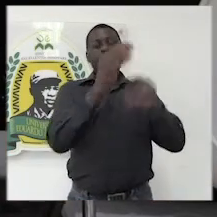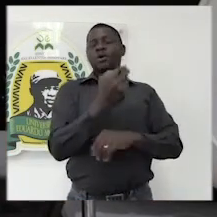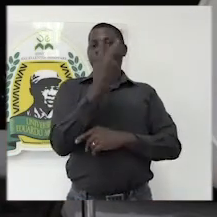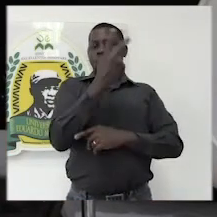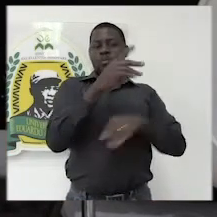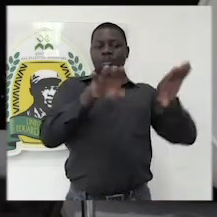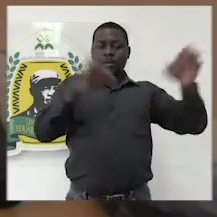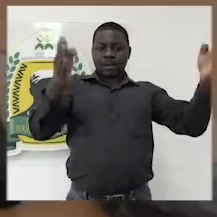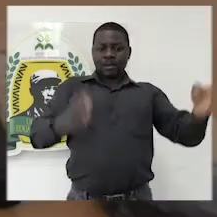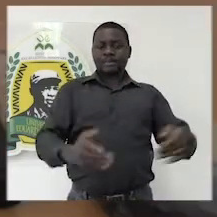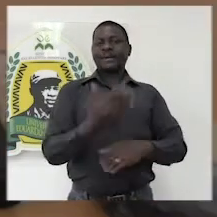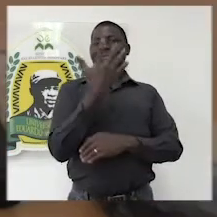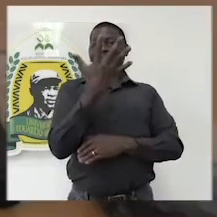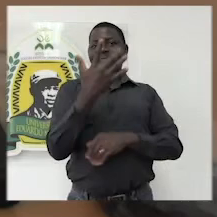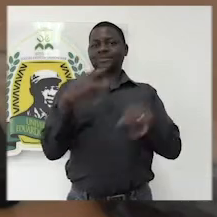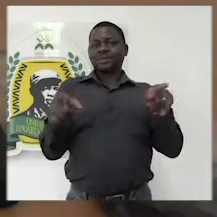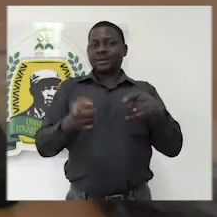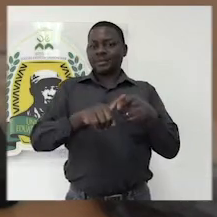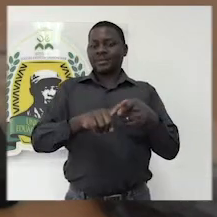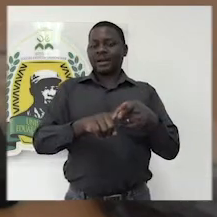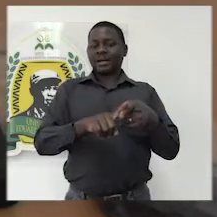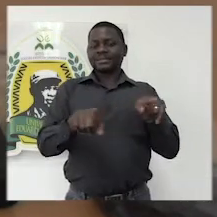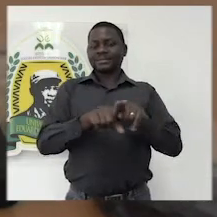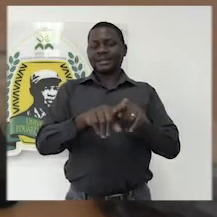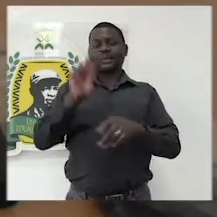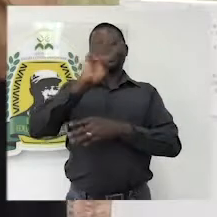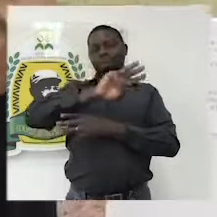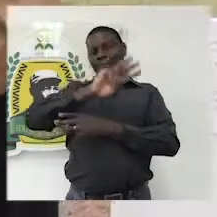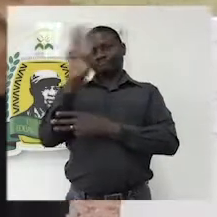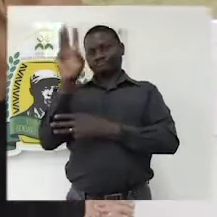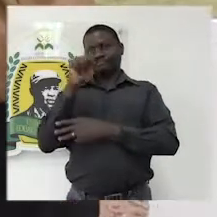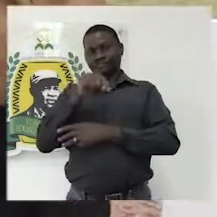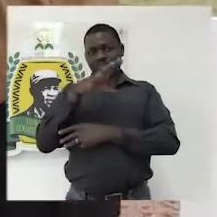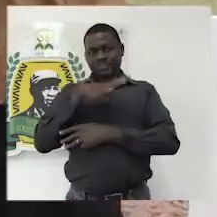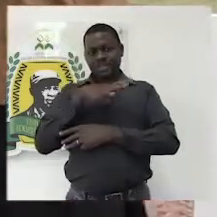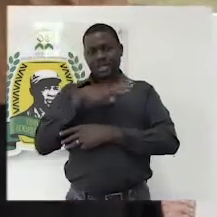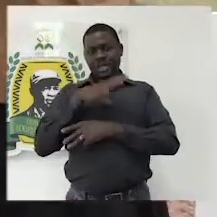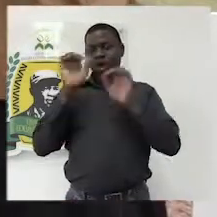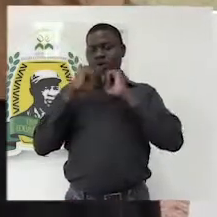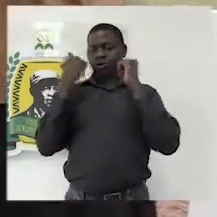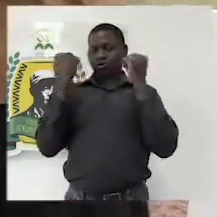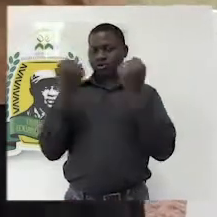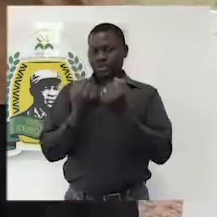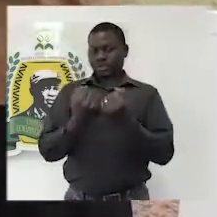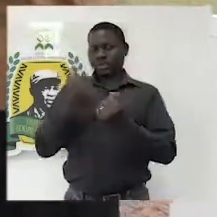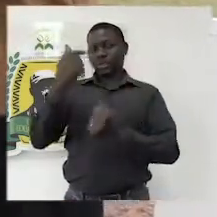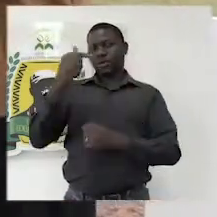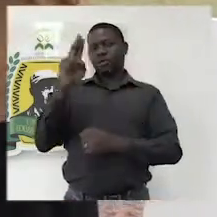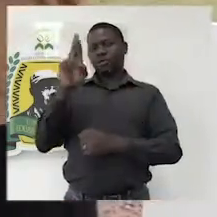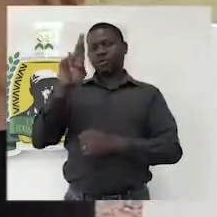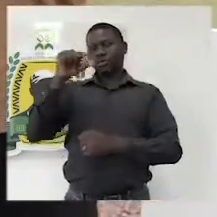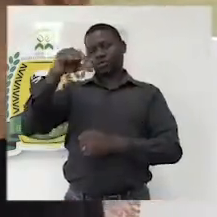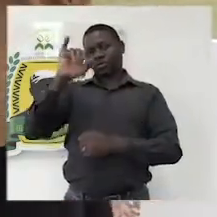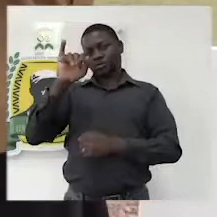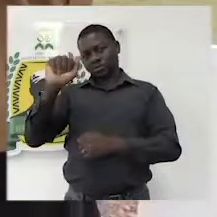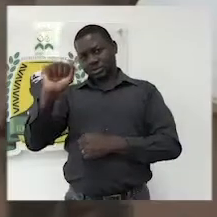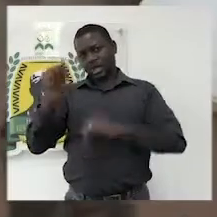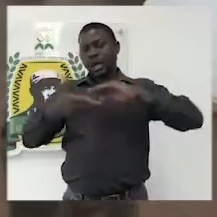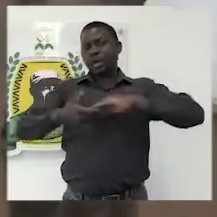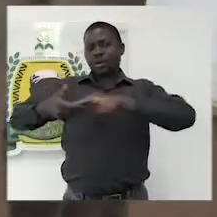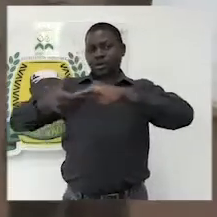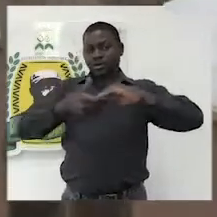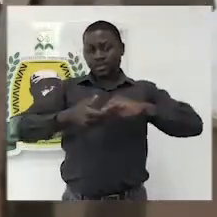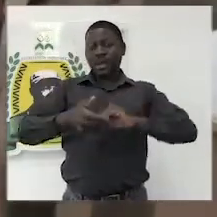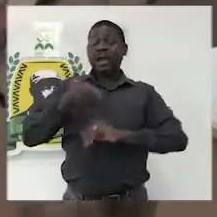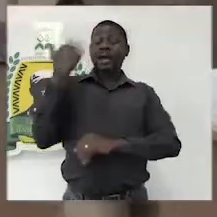5 mesas e a instalação de um sistema de wireless, doado pela Agência Turca de Coordenação e Cooperação. Na